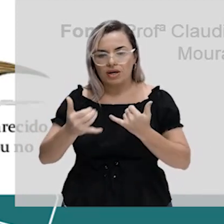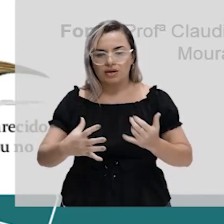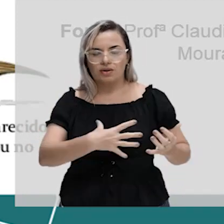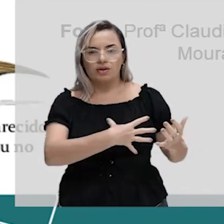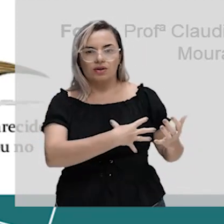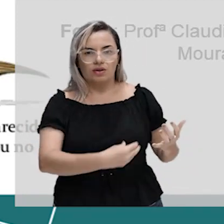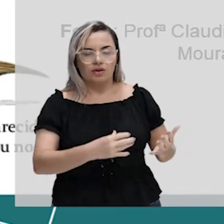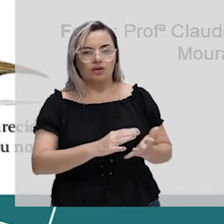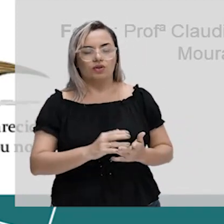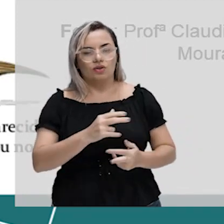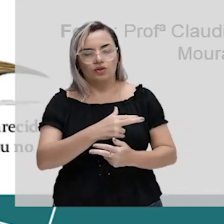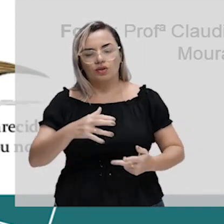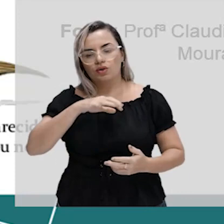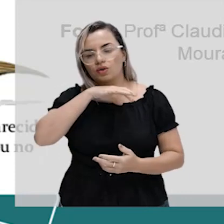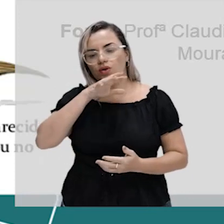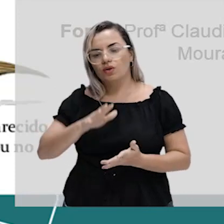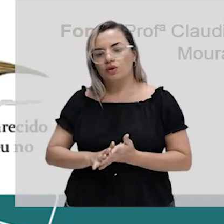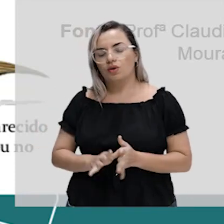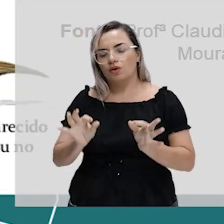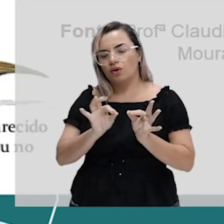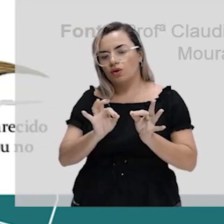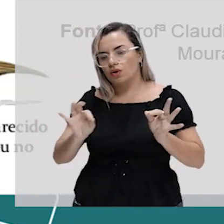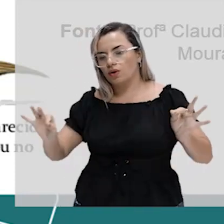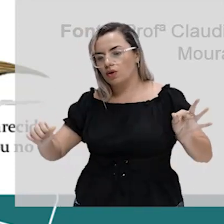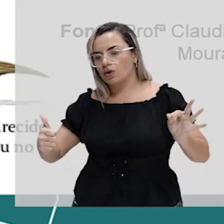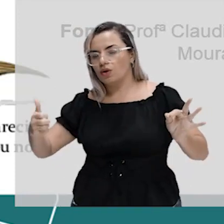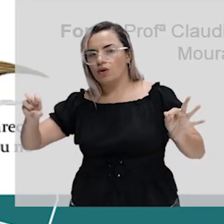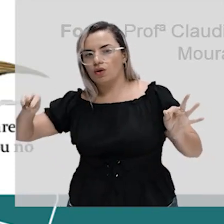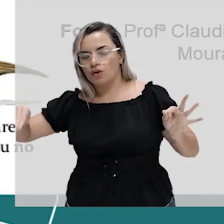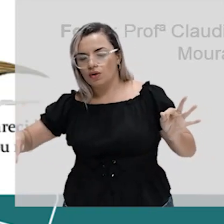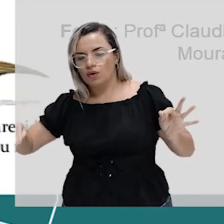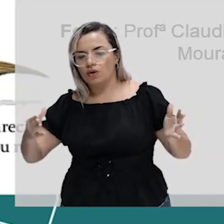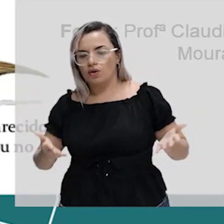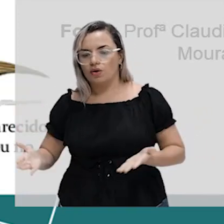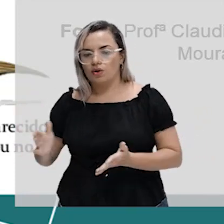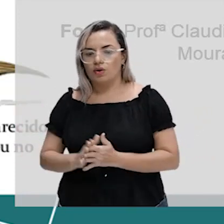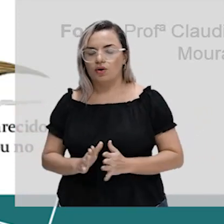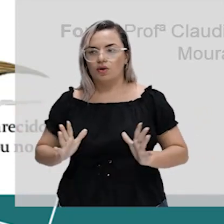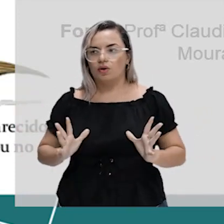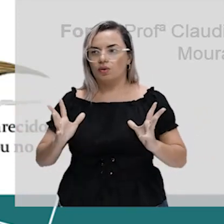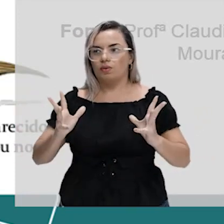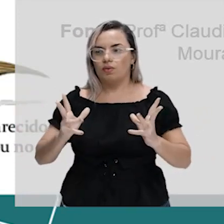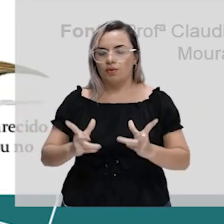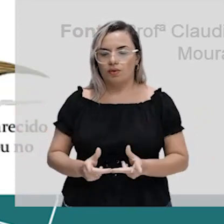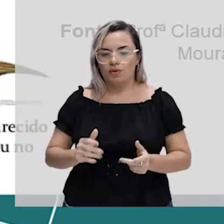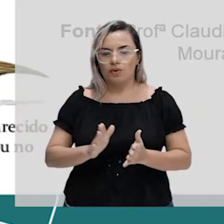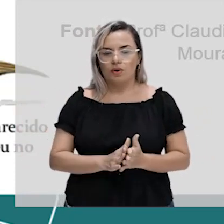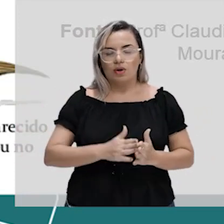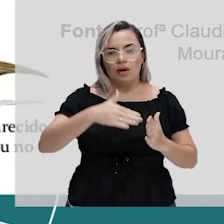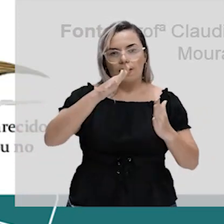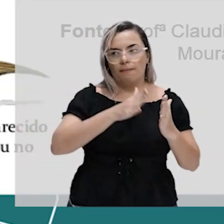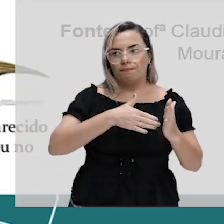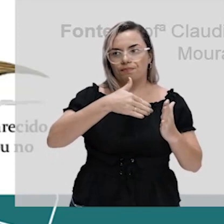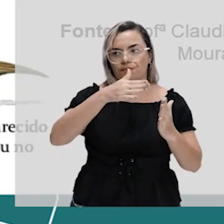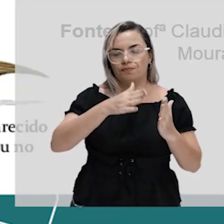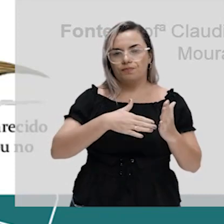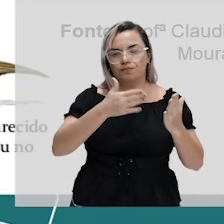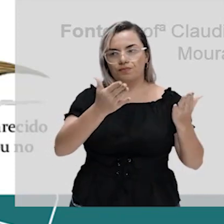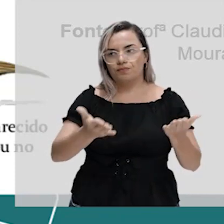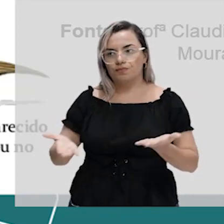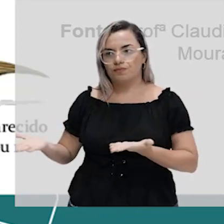tinha uma média de tamanho de 1 metro, tá? Ele é encontrado, olha aqui, em toda essa faixa da América do Sul